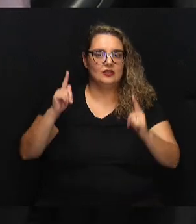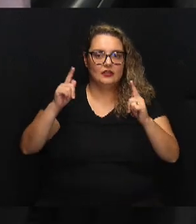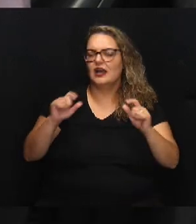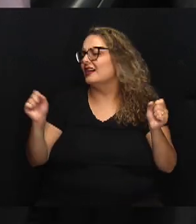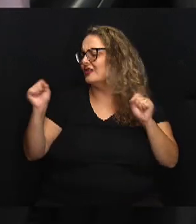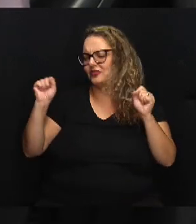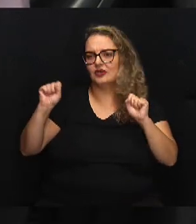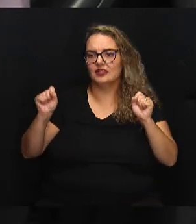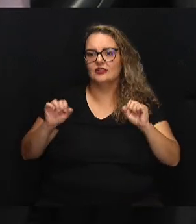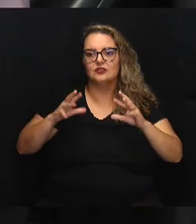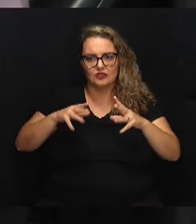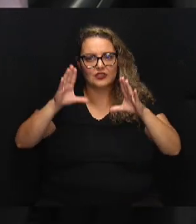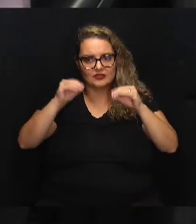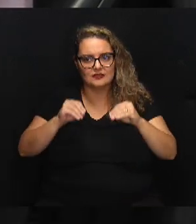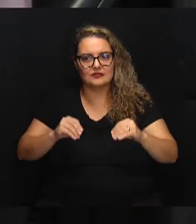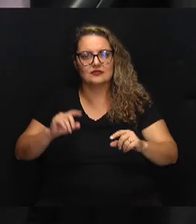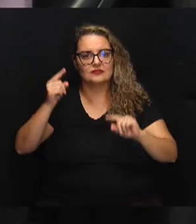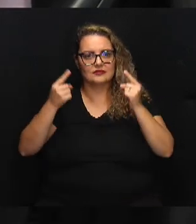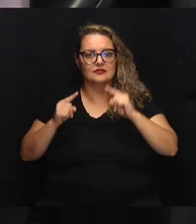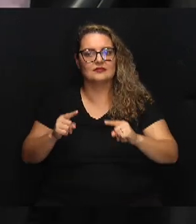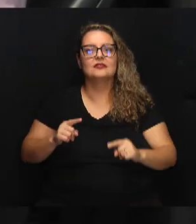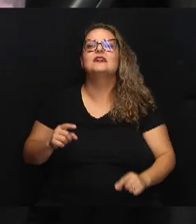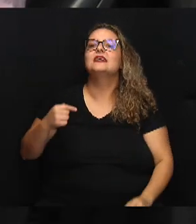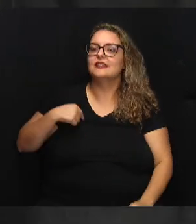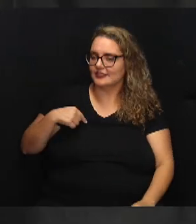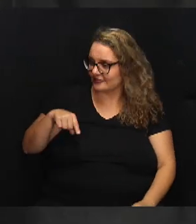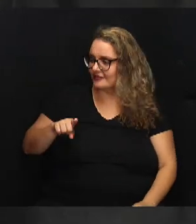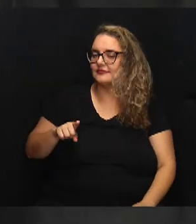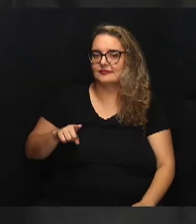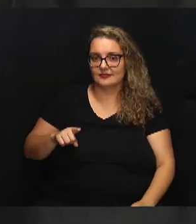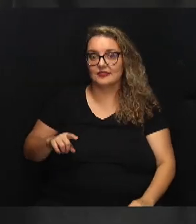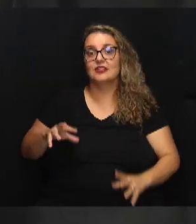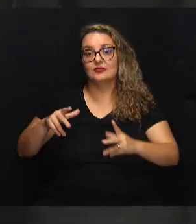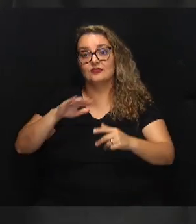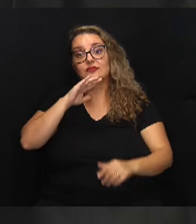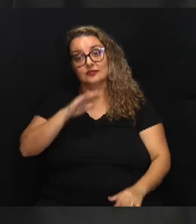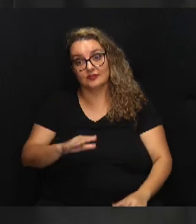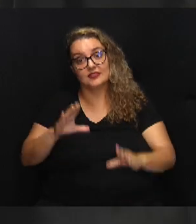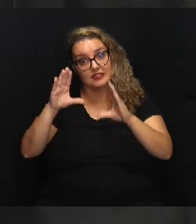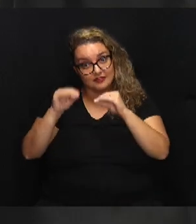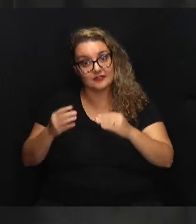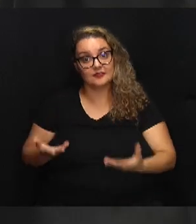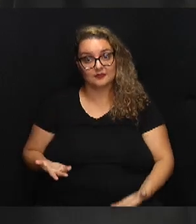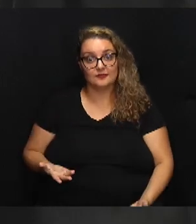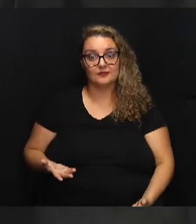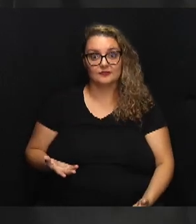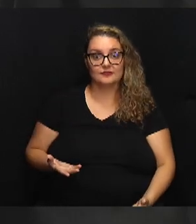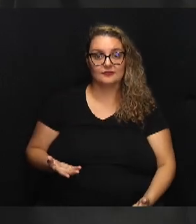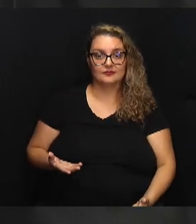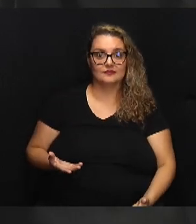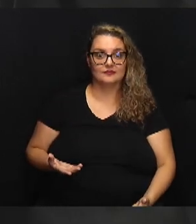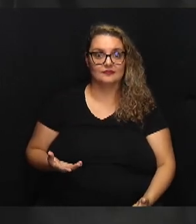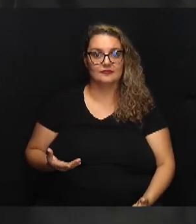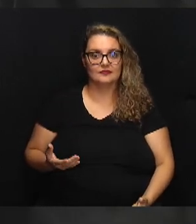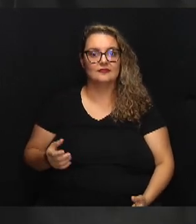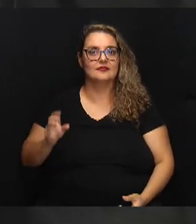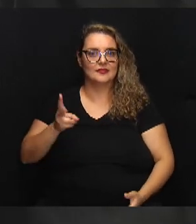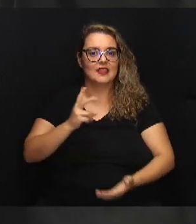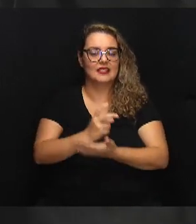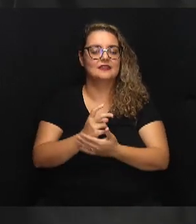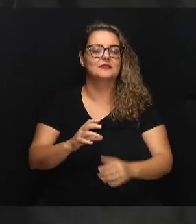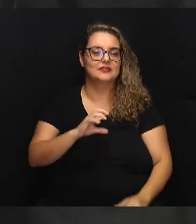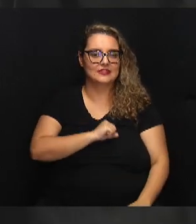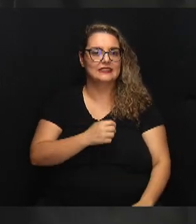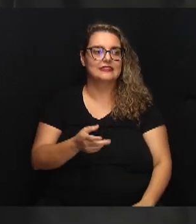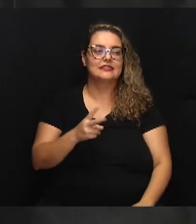Adoro. Todas as noites de Sempre carnaval vou- tem fôlego? Olha, eu vou todas as tardes Às e noites, tardes, né? é. Que agora a Eu gente tem gosto aquele do- eu também, tem sempre aquele gostei. momento